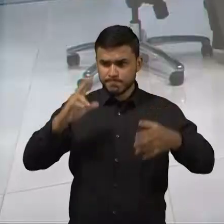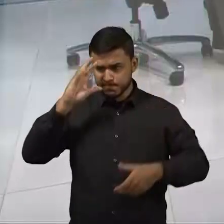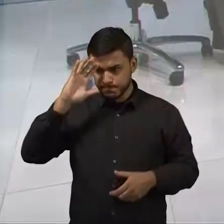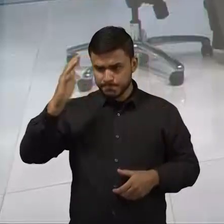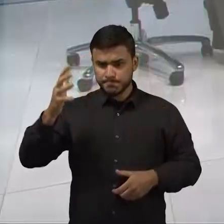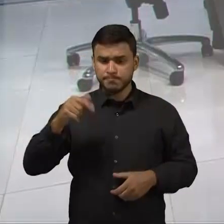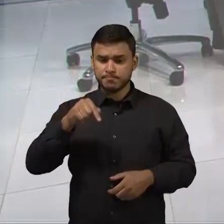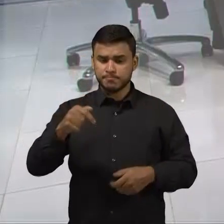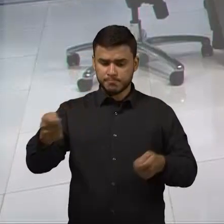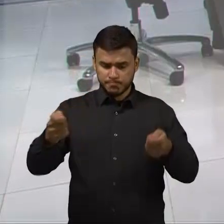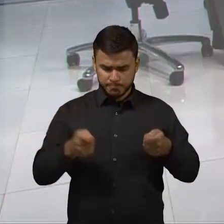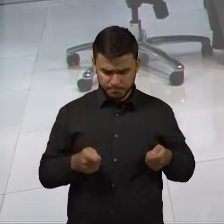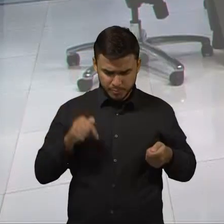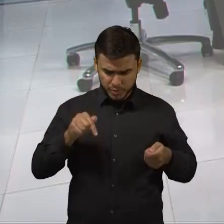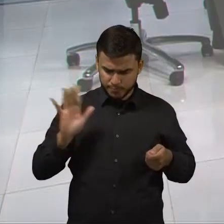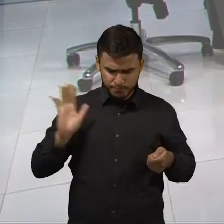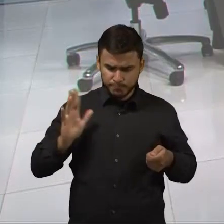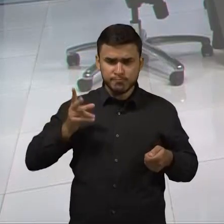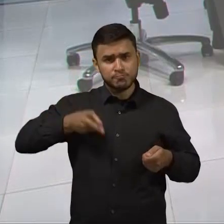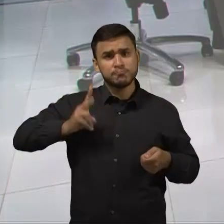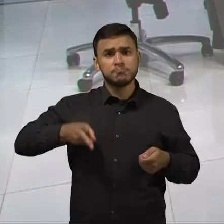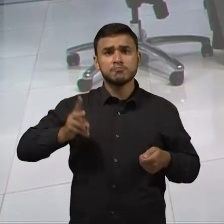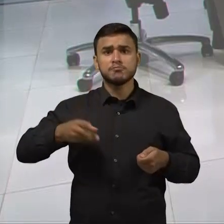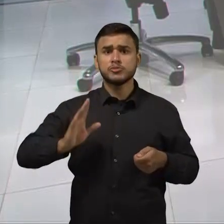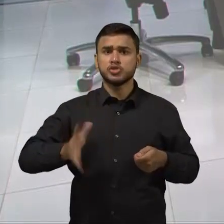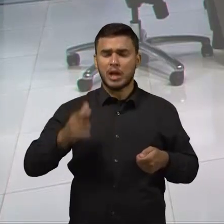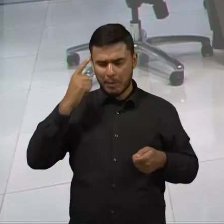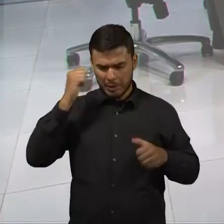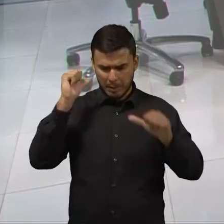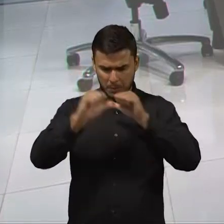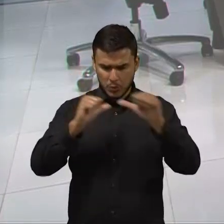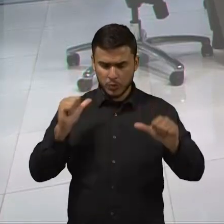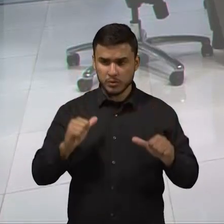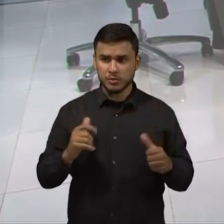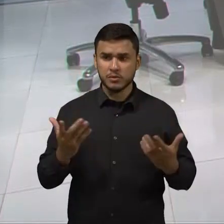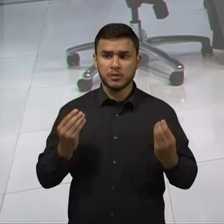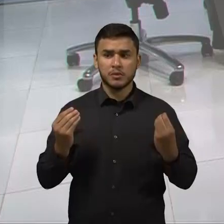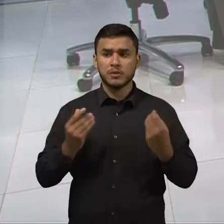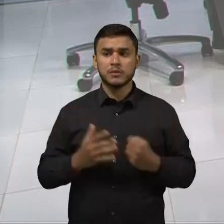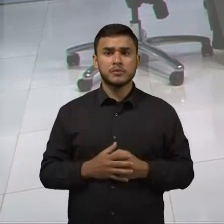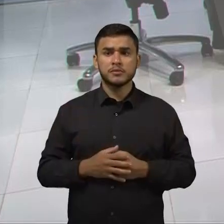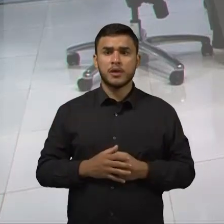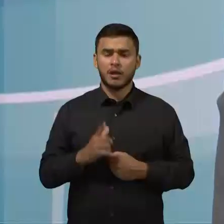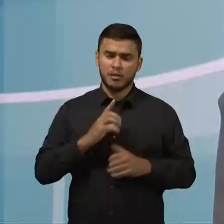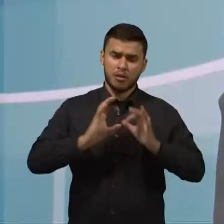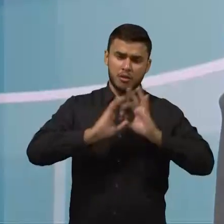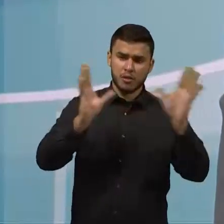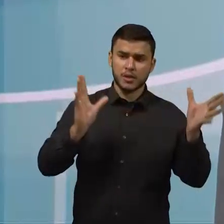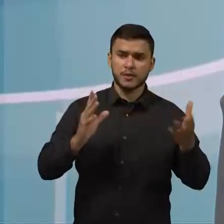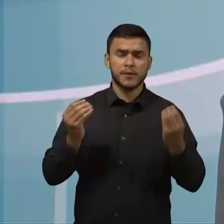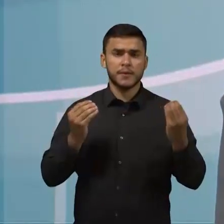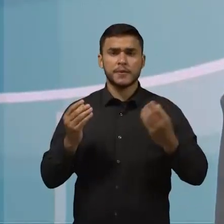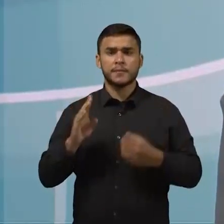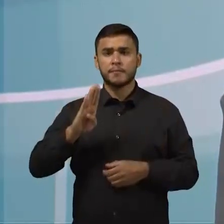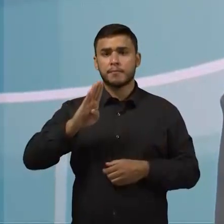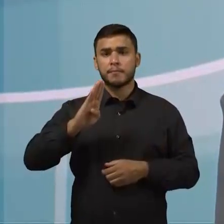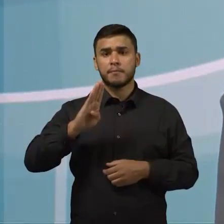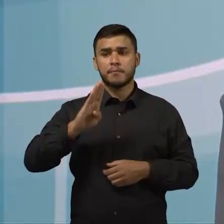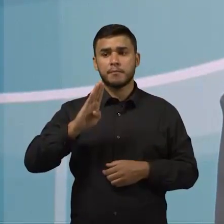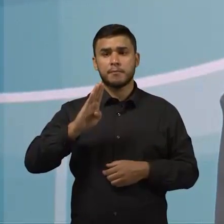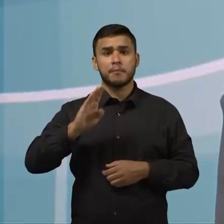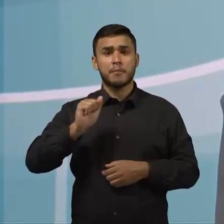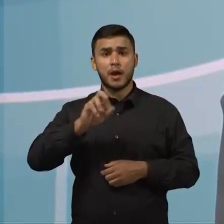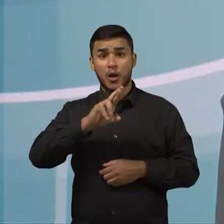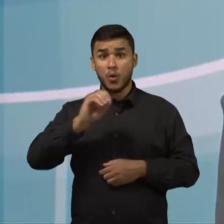isso aqui é uma cláusula pétrea, eu não posso mexer nisso. Ah, mas isso favorece a impunidade, como diz o ministro Barroso. E qual é o problema disso?